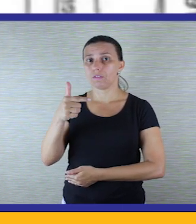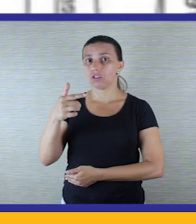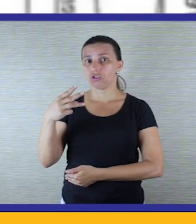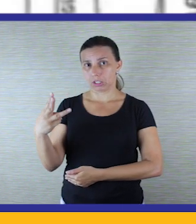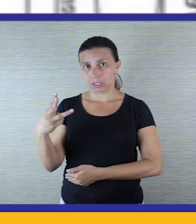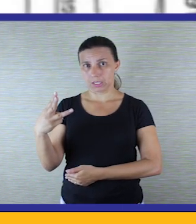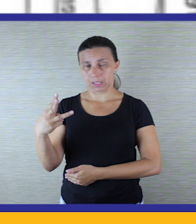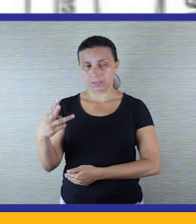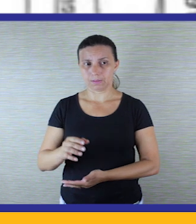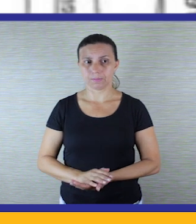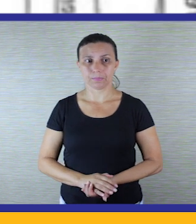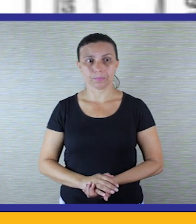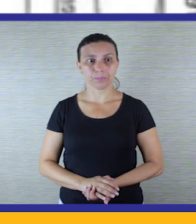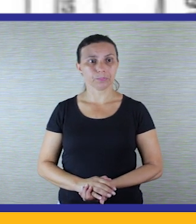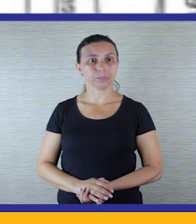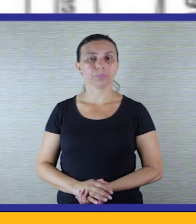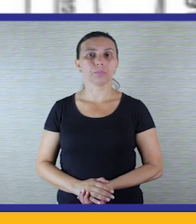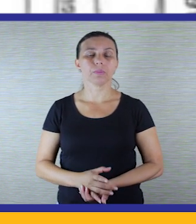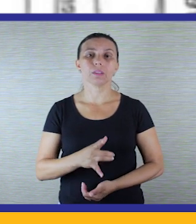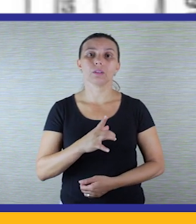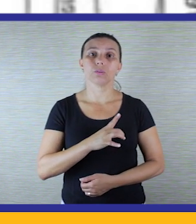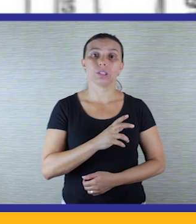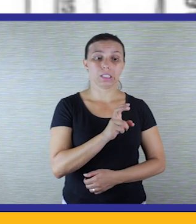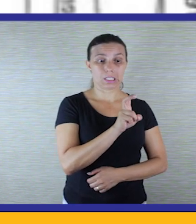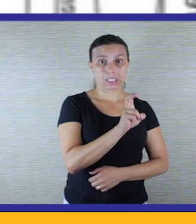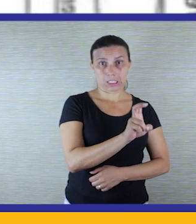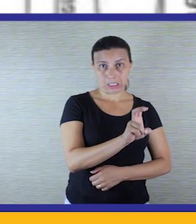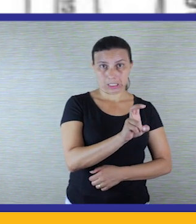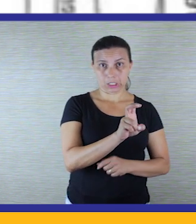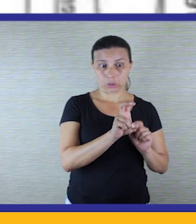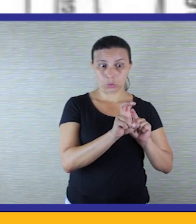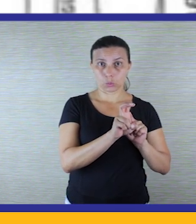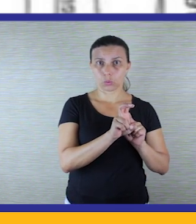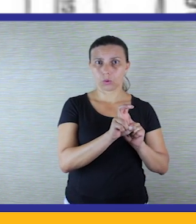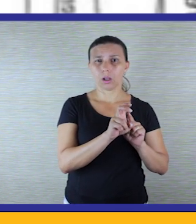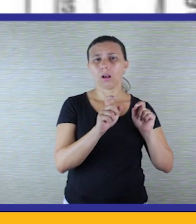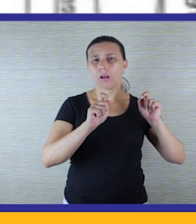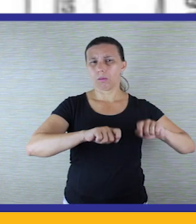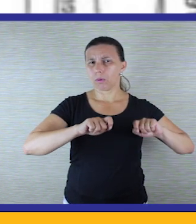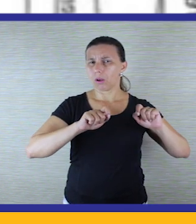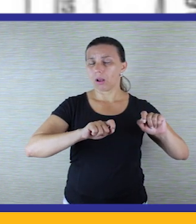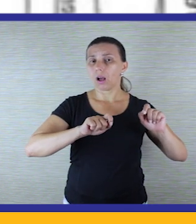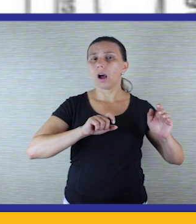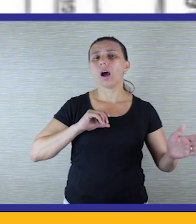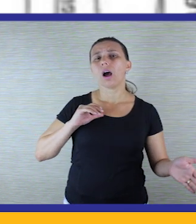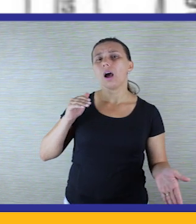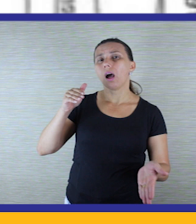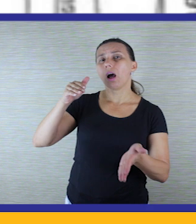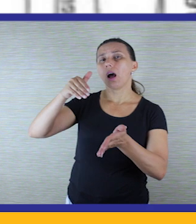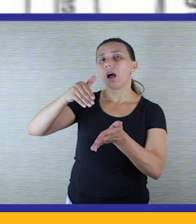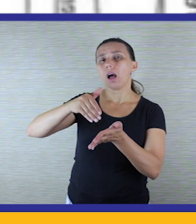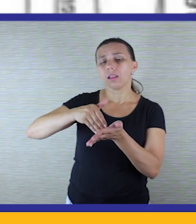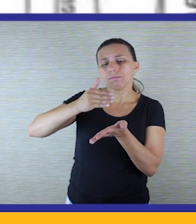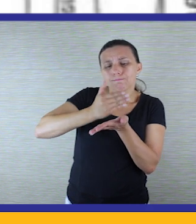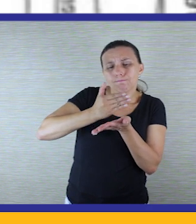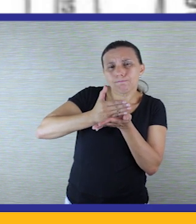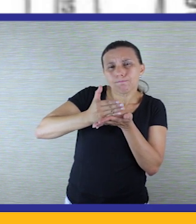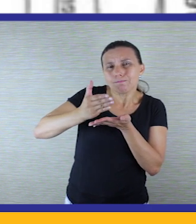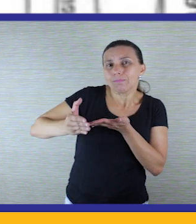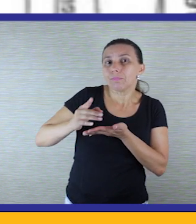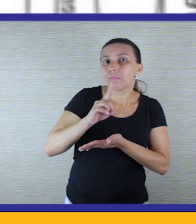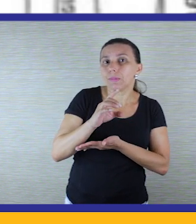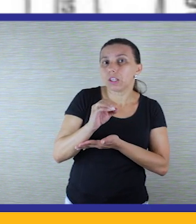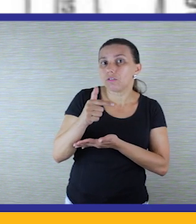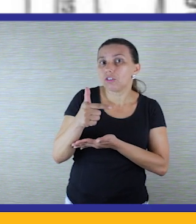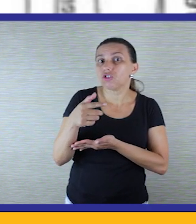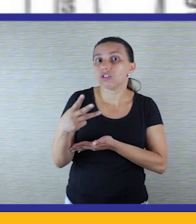divide 5 volts, que é o maior valor que ele é capaz de ler, em 1023 partes iguais e lhe